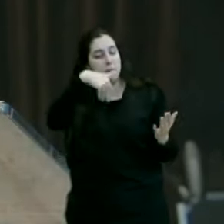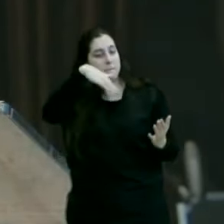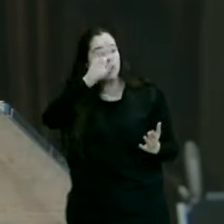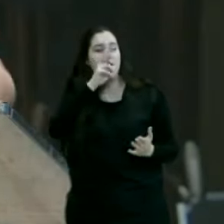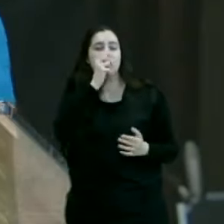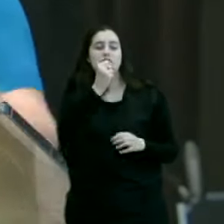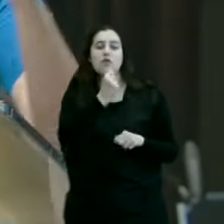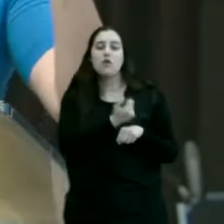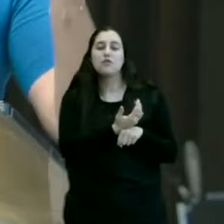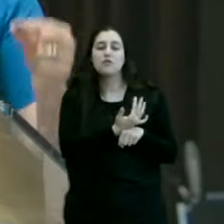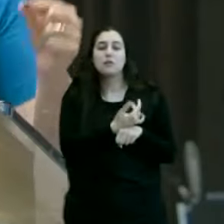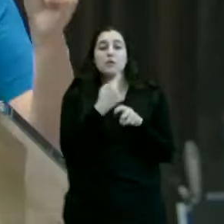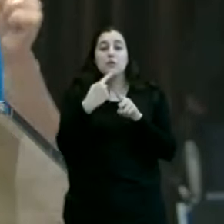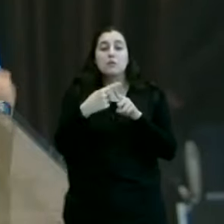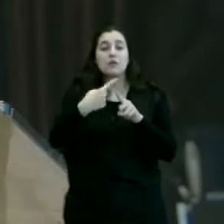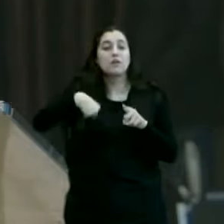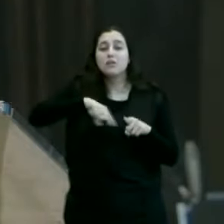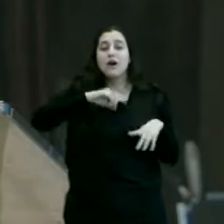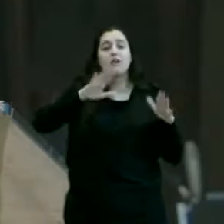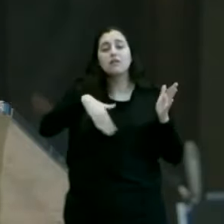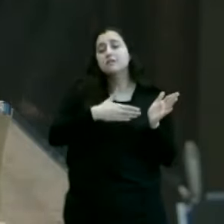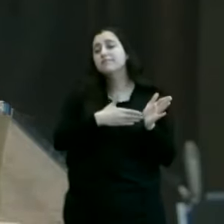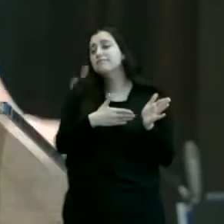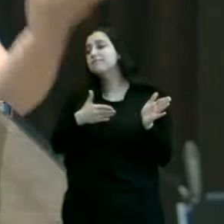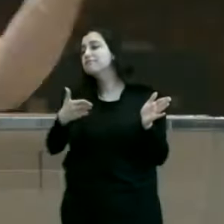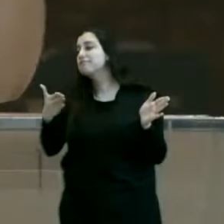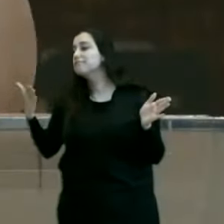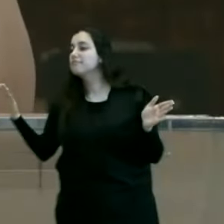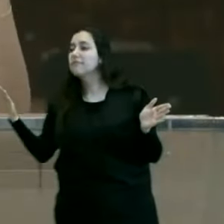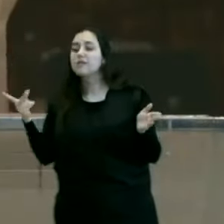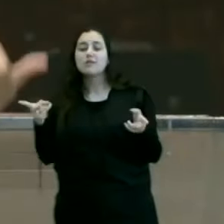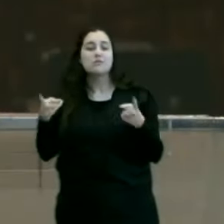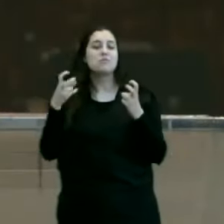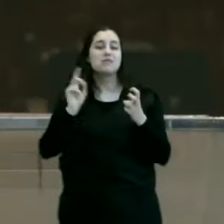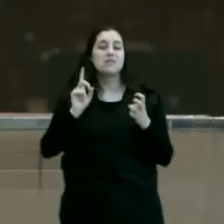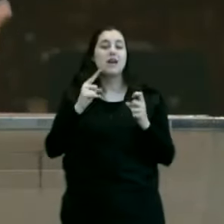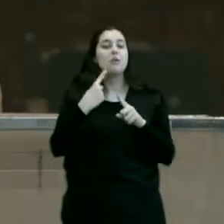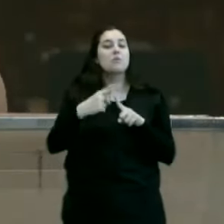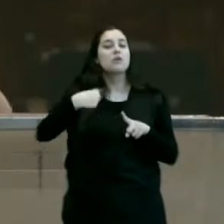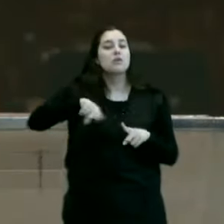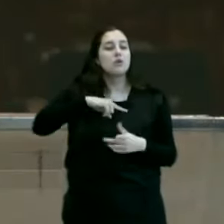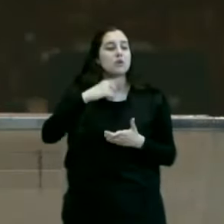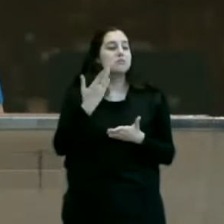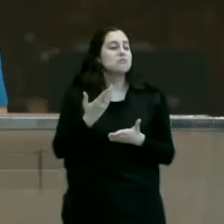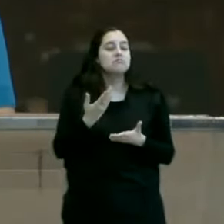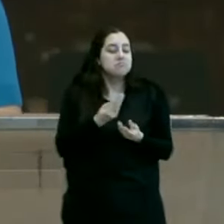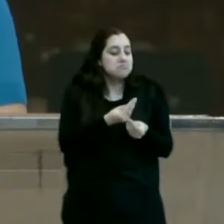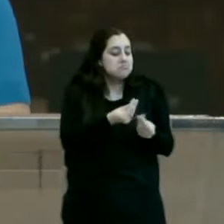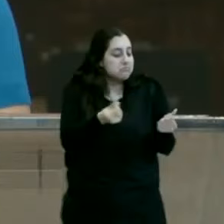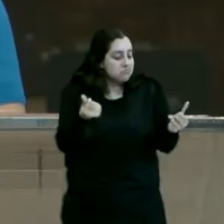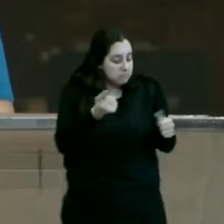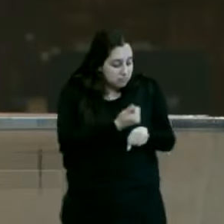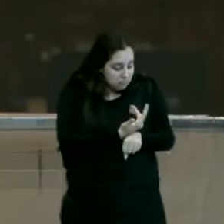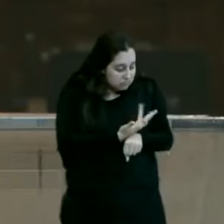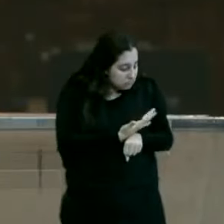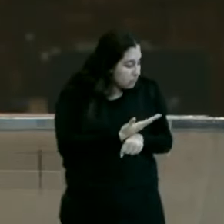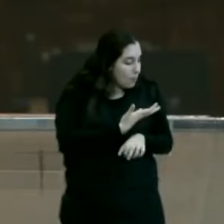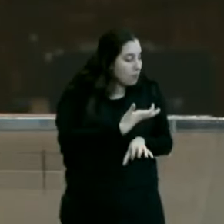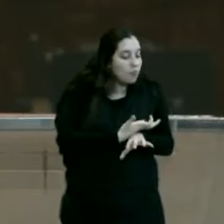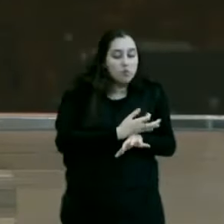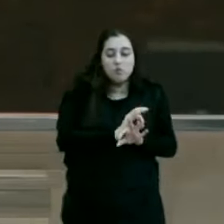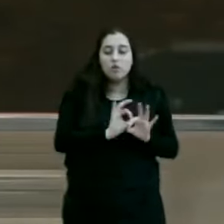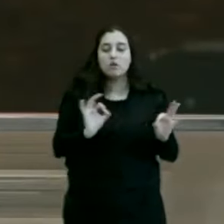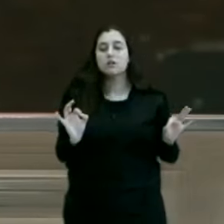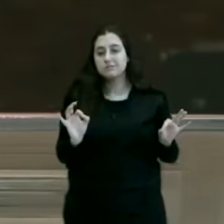ardente, porque nós nos desconfiguramos. Porque perdemos o ardor de Deus no nosso coração.